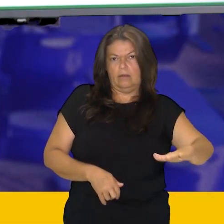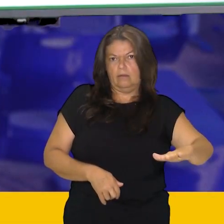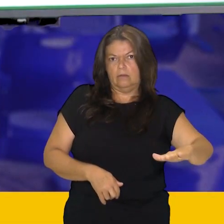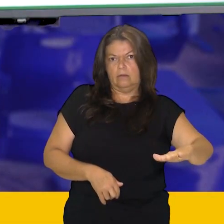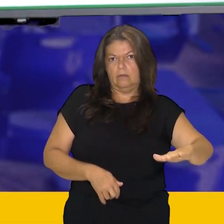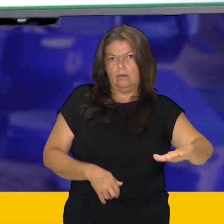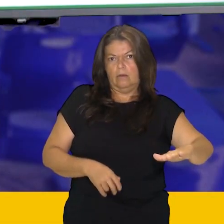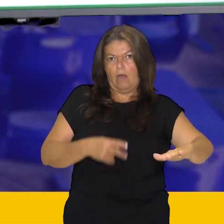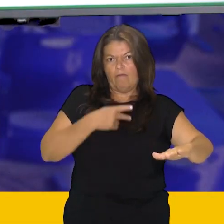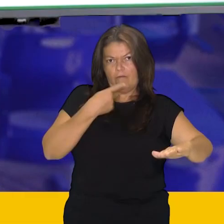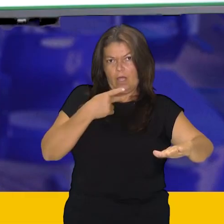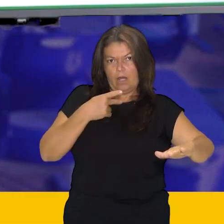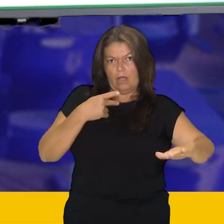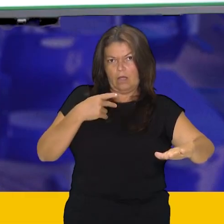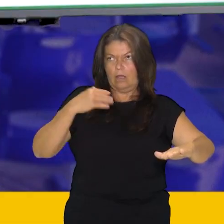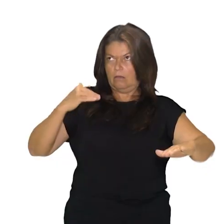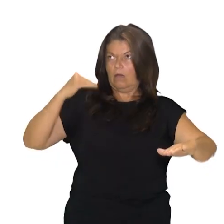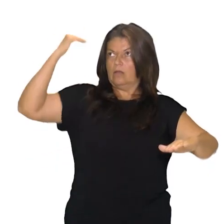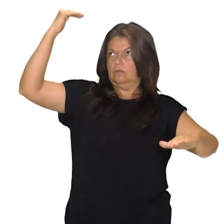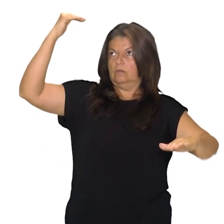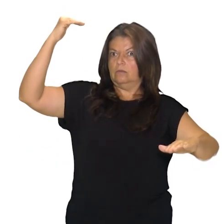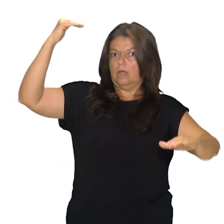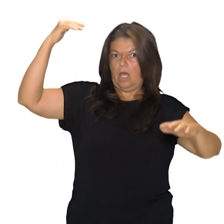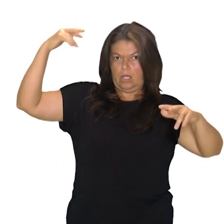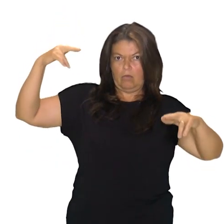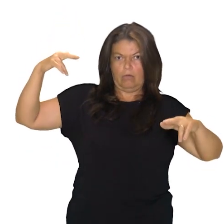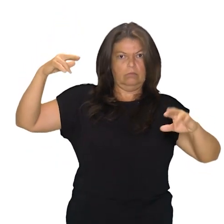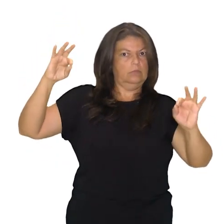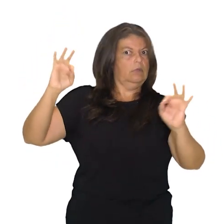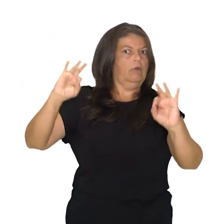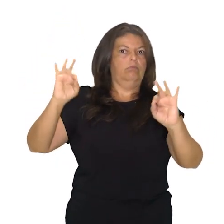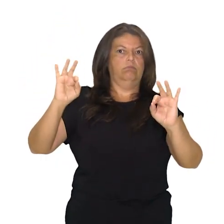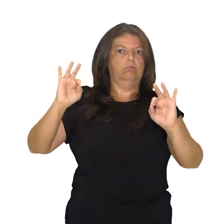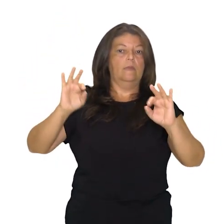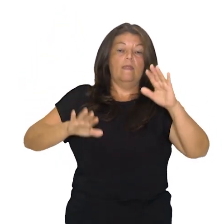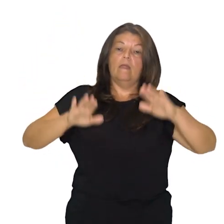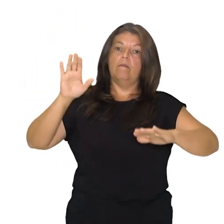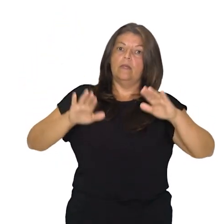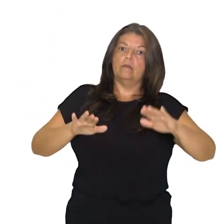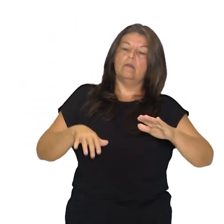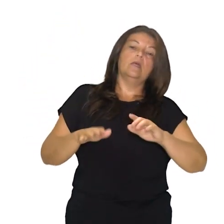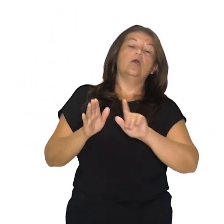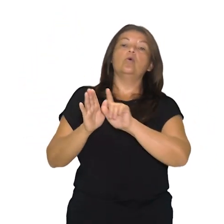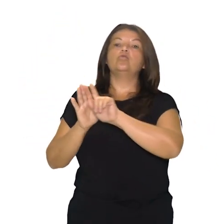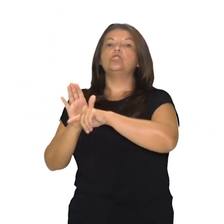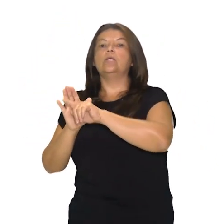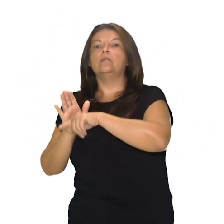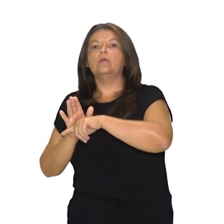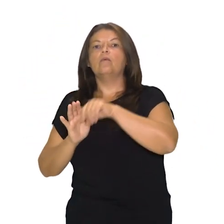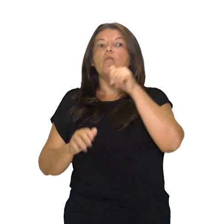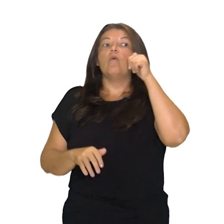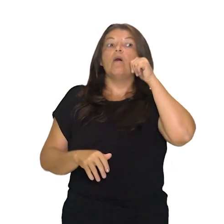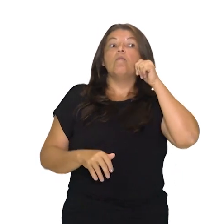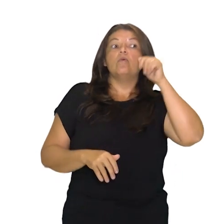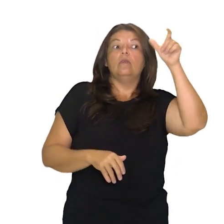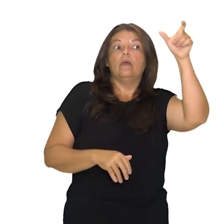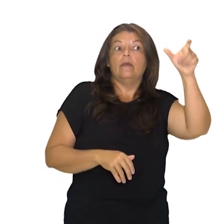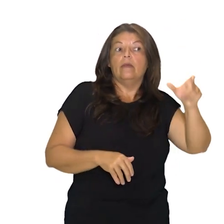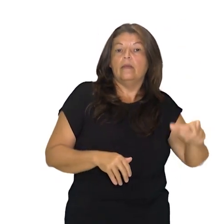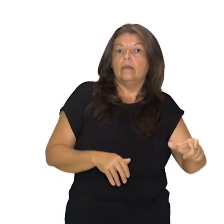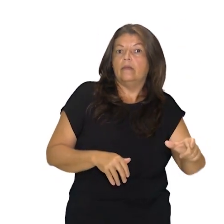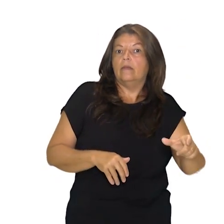como um adulto, certo? O gênero, uma mulher vai usar,